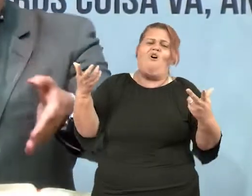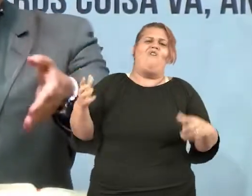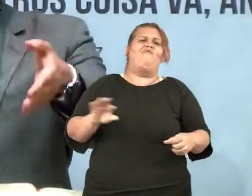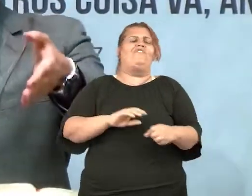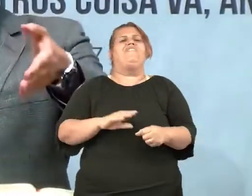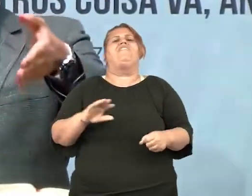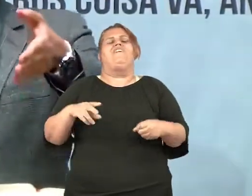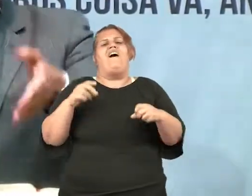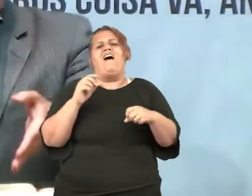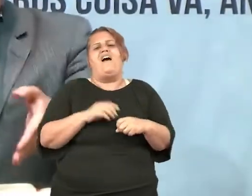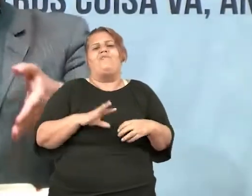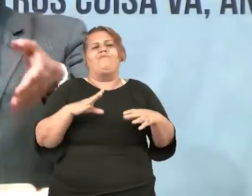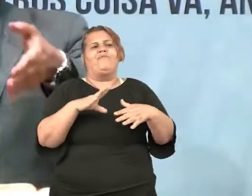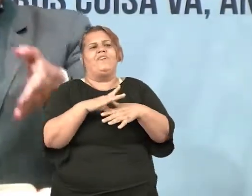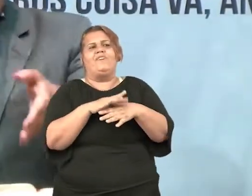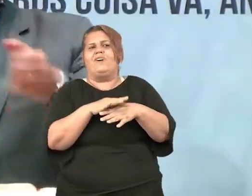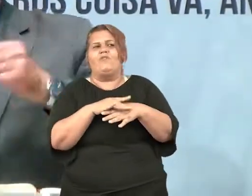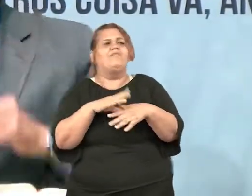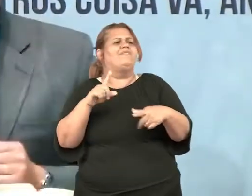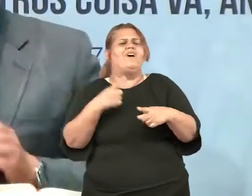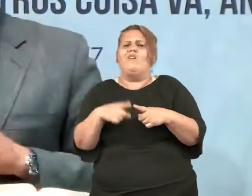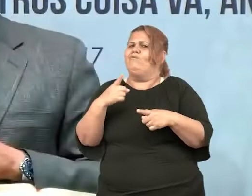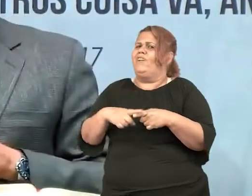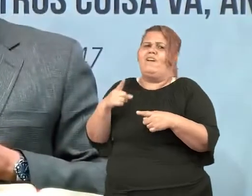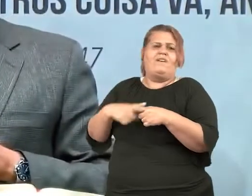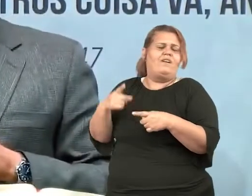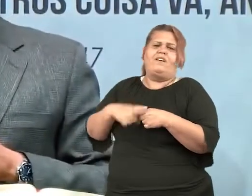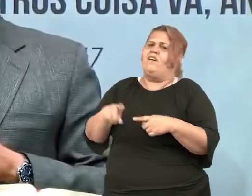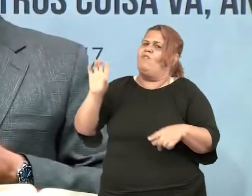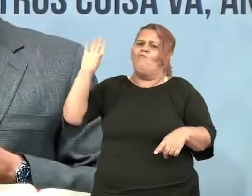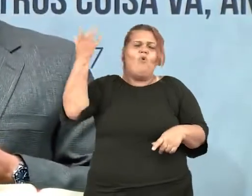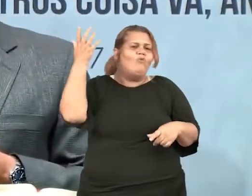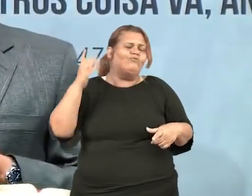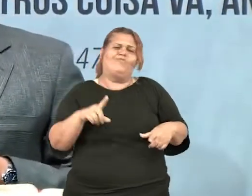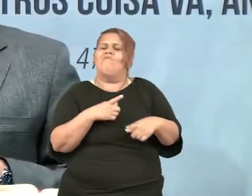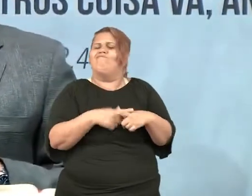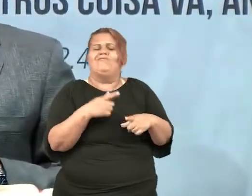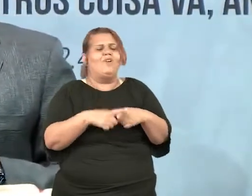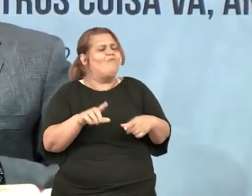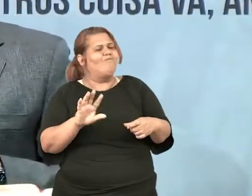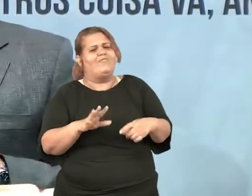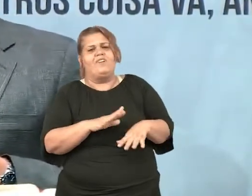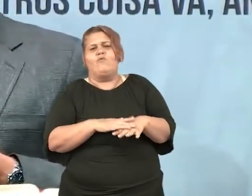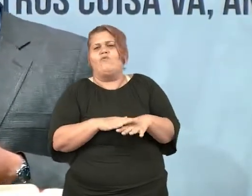e eficazmente a grande crise que assola o mundo.